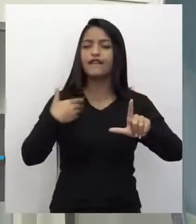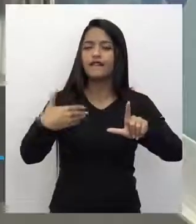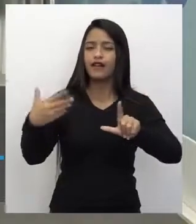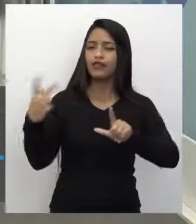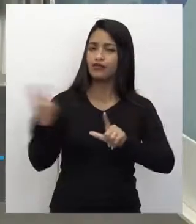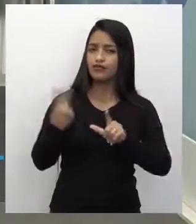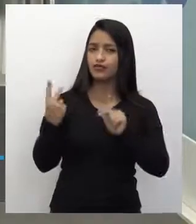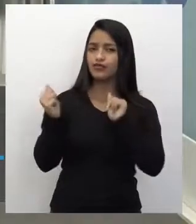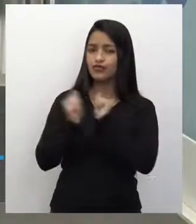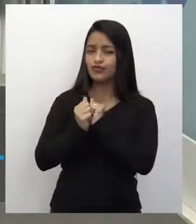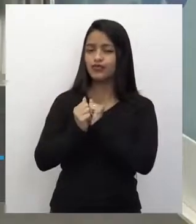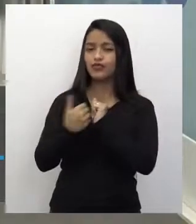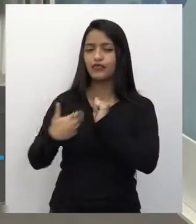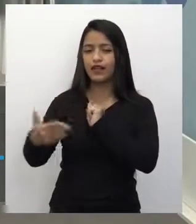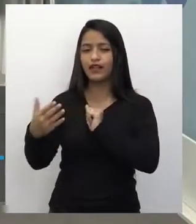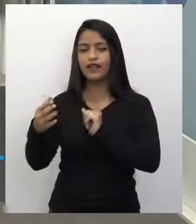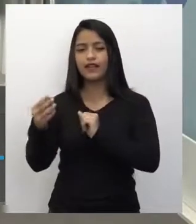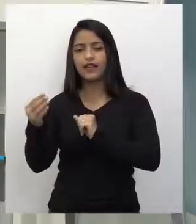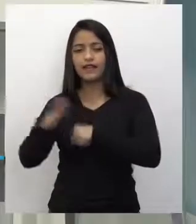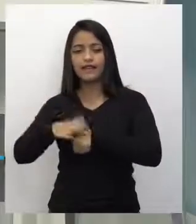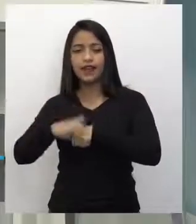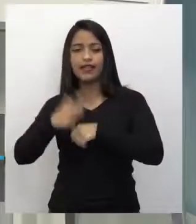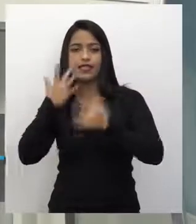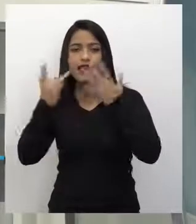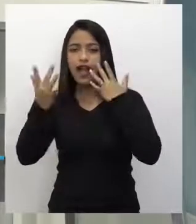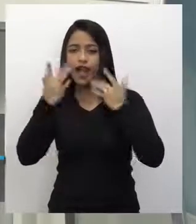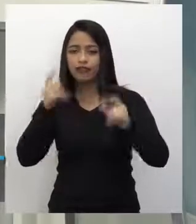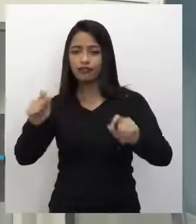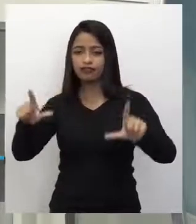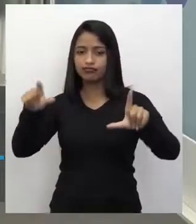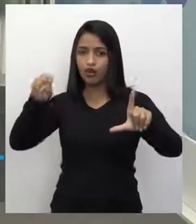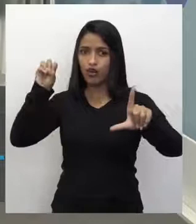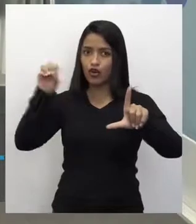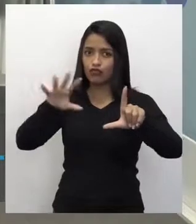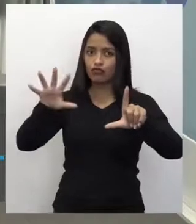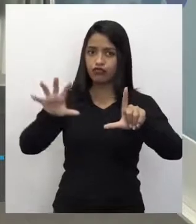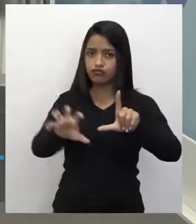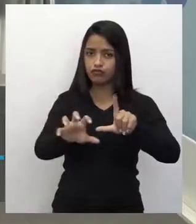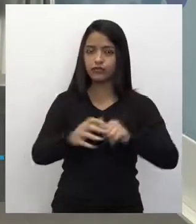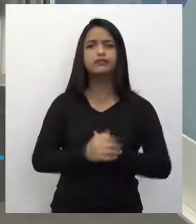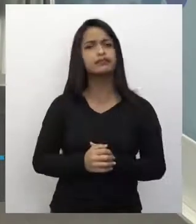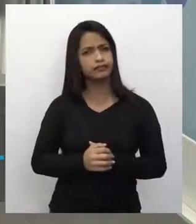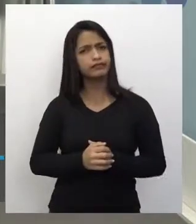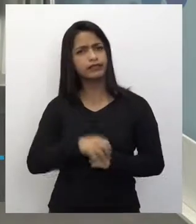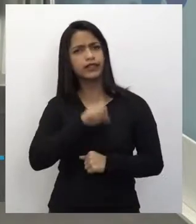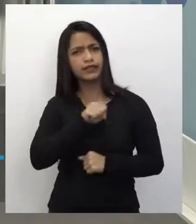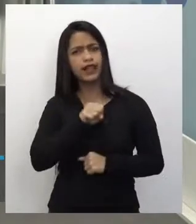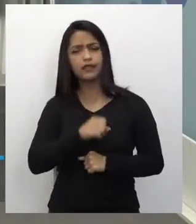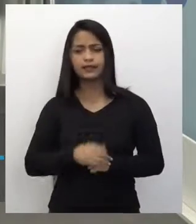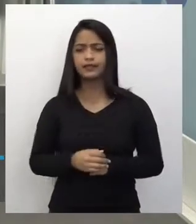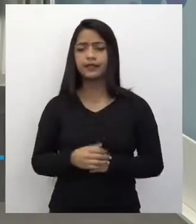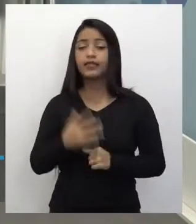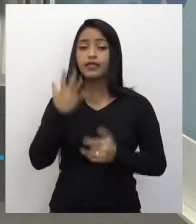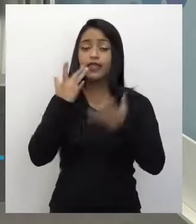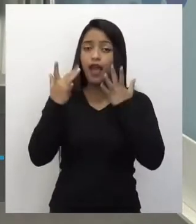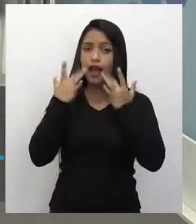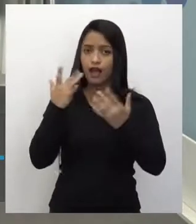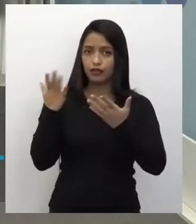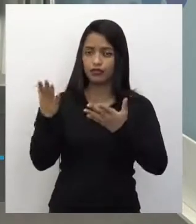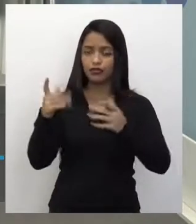Márcia vamos interpretar para vocês o Teatro de Sombras, né, professora? Sim, o Teatro de Sombras, gente, ele é um estilo,